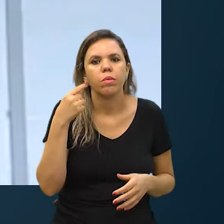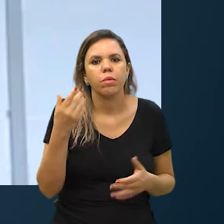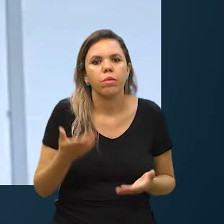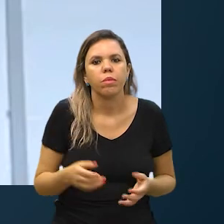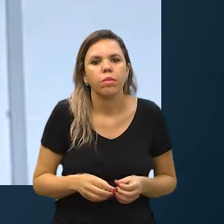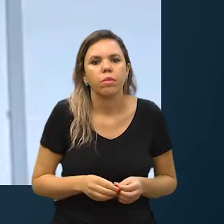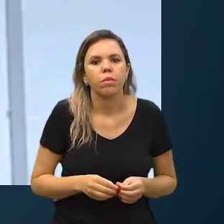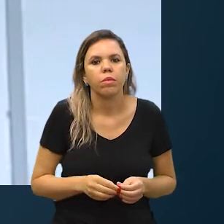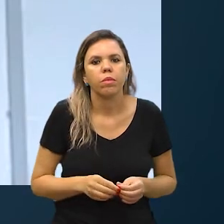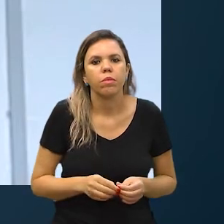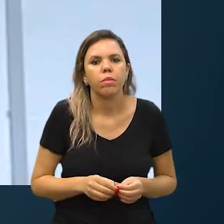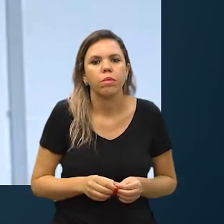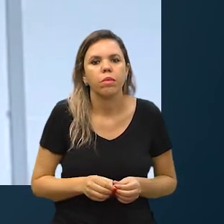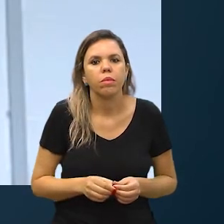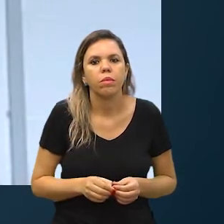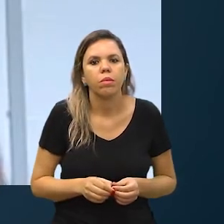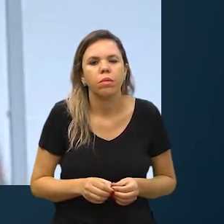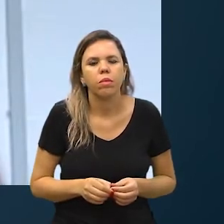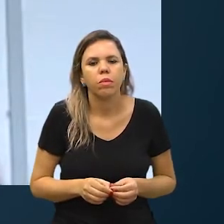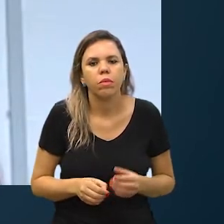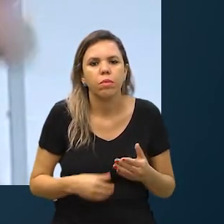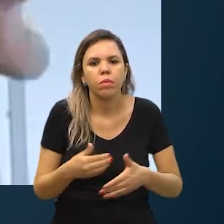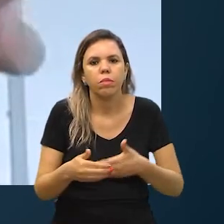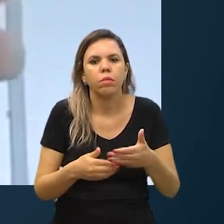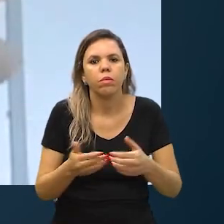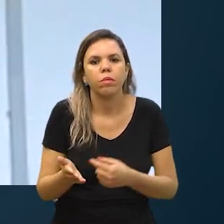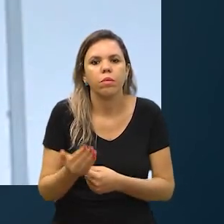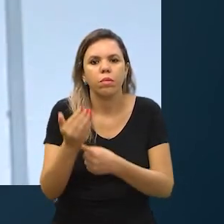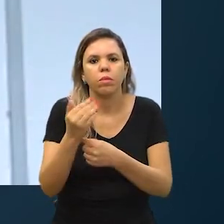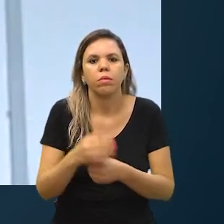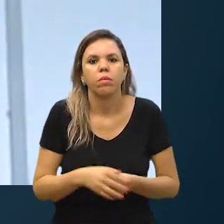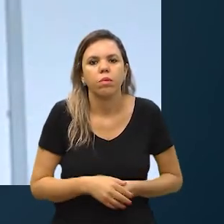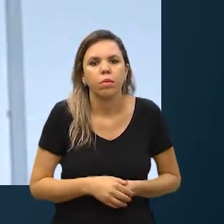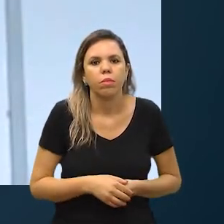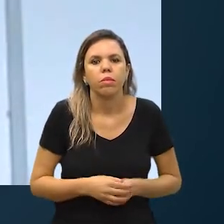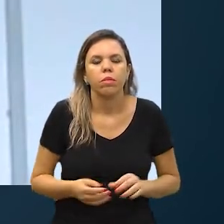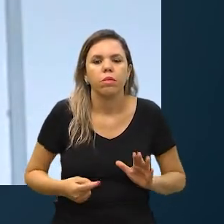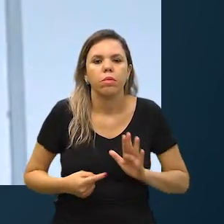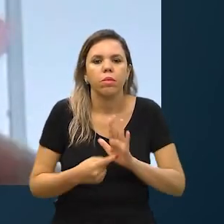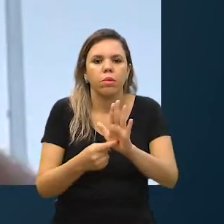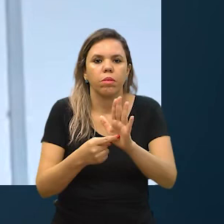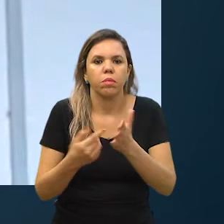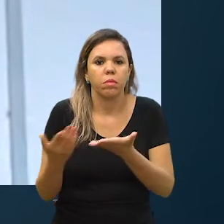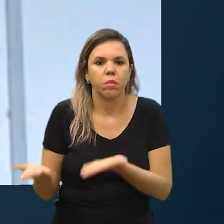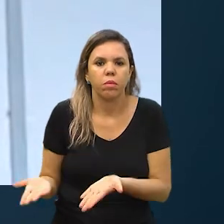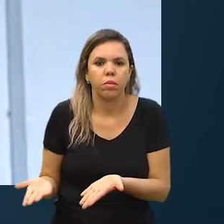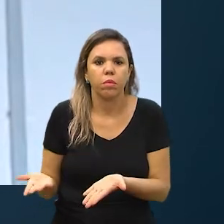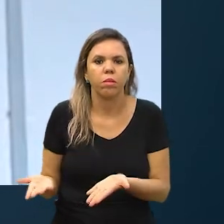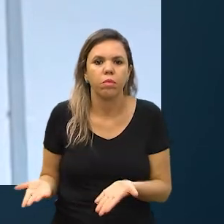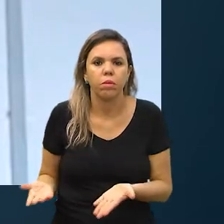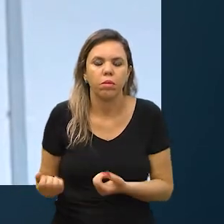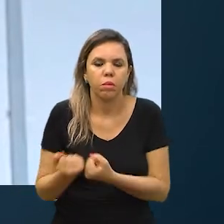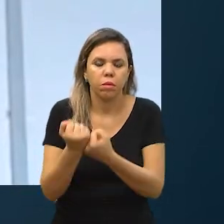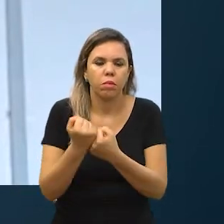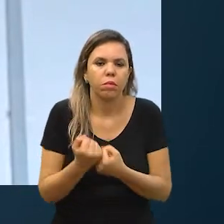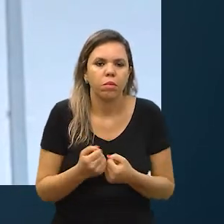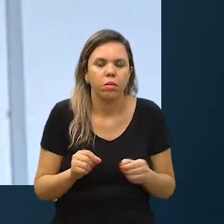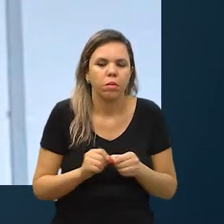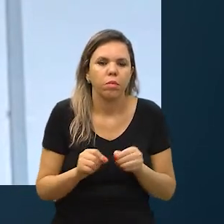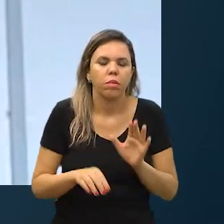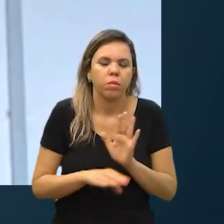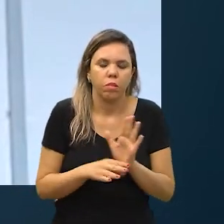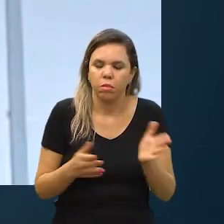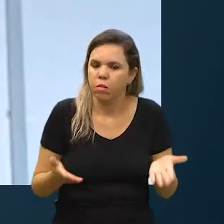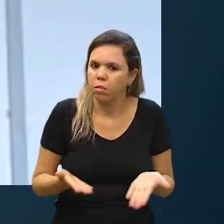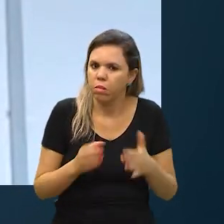esse advogado específico, ele era muito para frente em termos de tecnologia, e ele apresentou o Alexio como um possível braço do que a gente poderia fazer